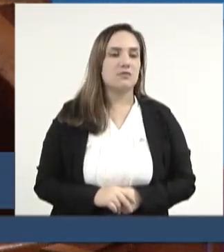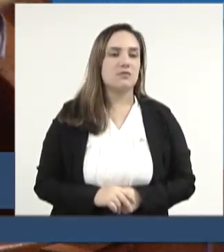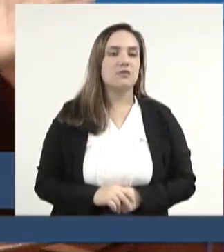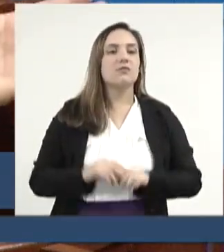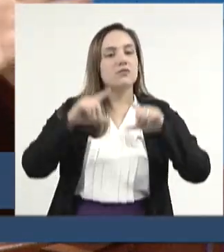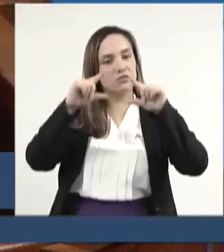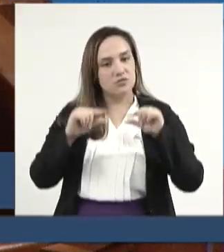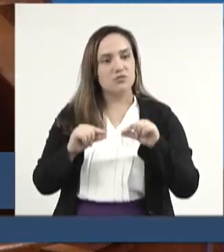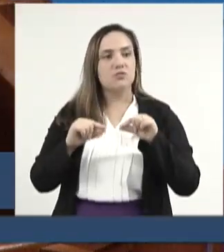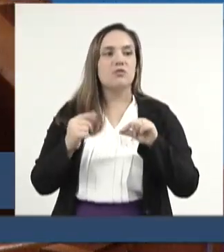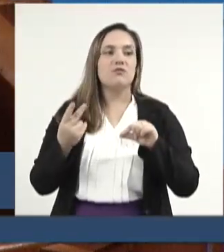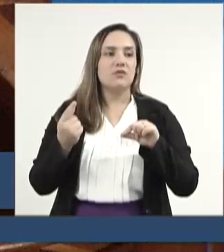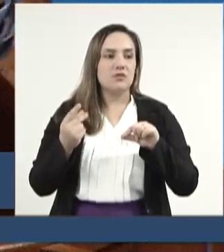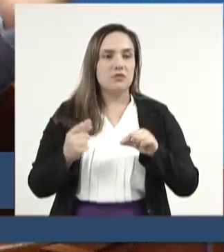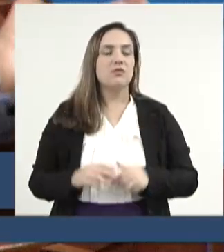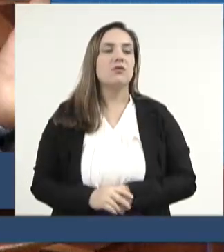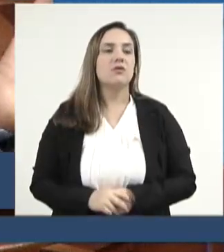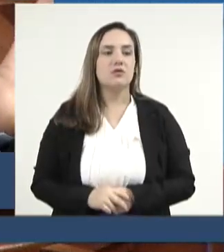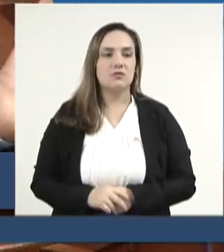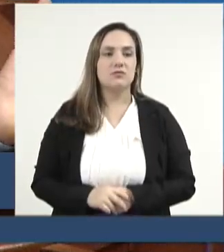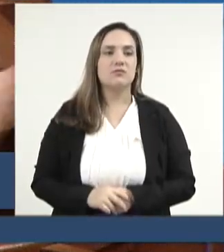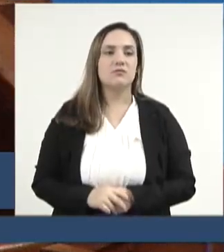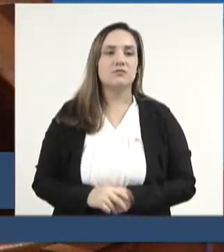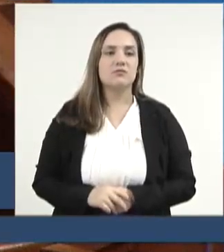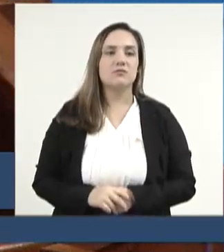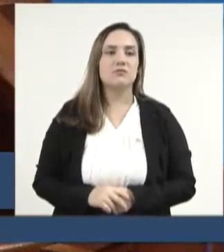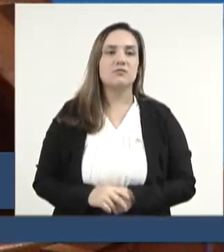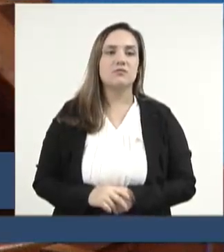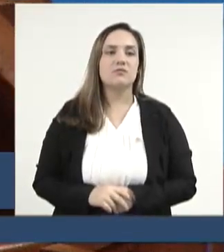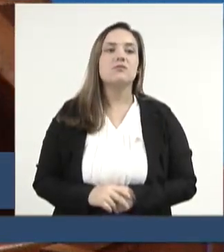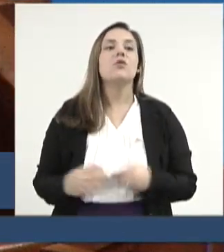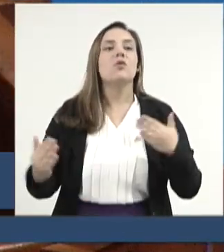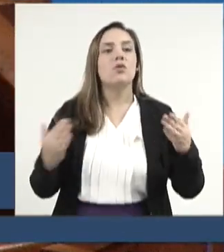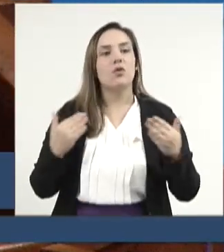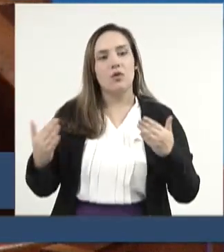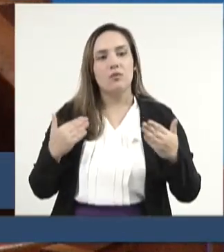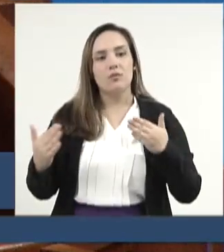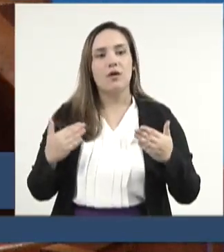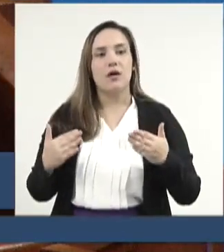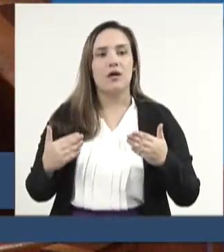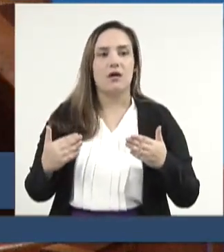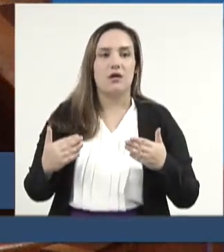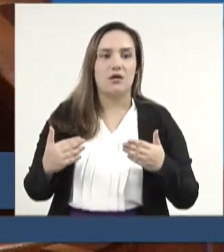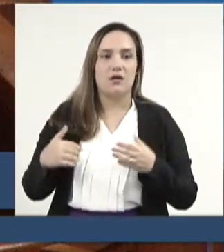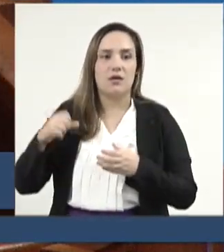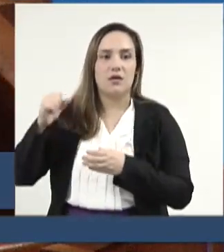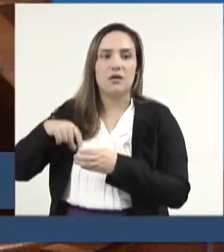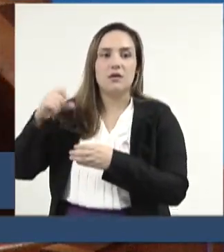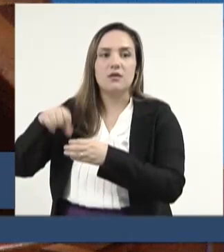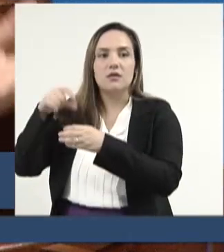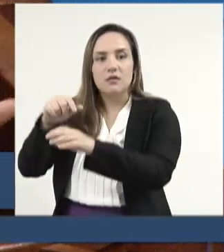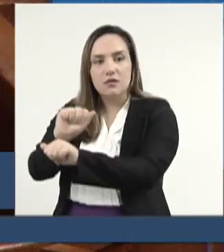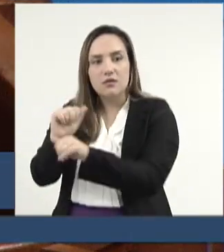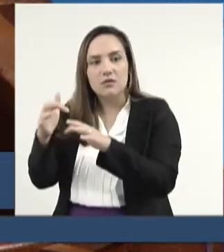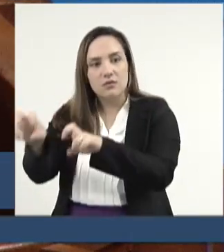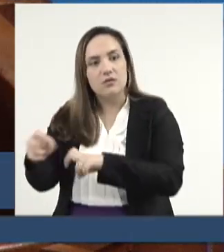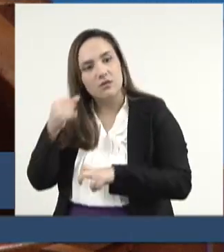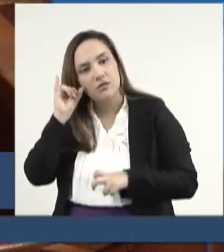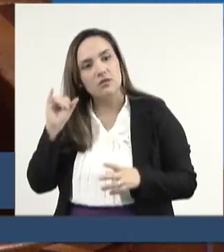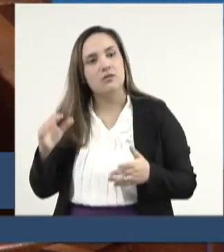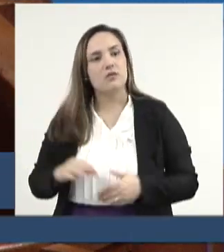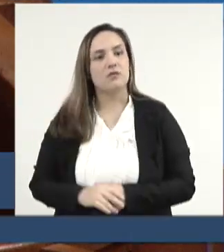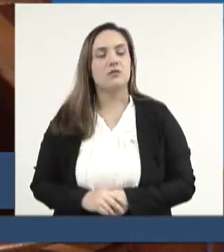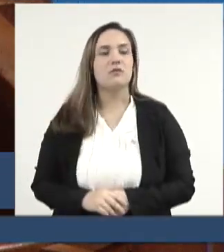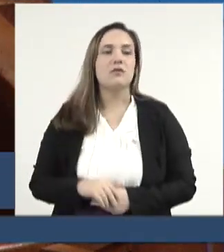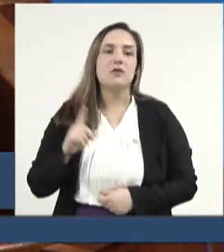drástica do preço do produto, considerando o ano passado, o custo de produção alto, e nós vamos ter realmente